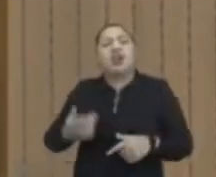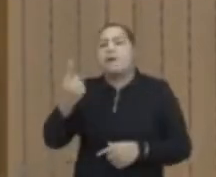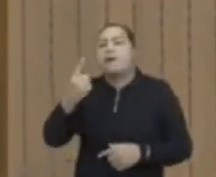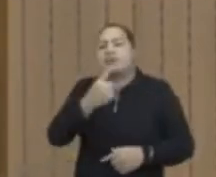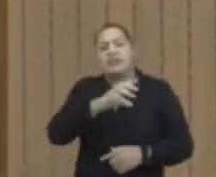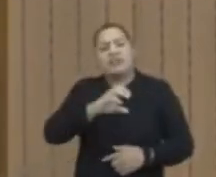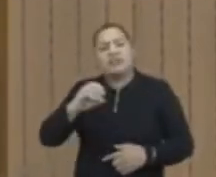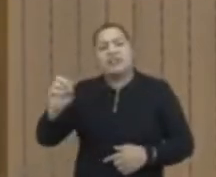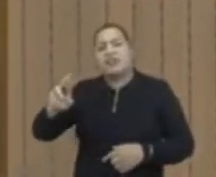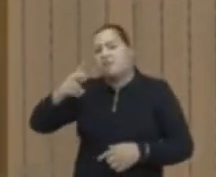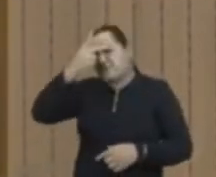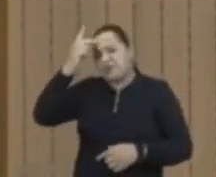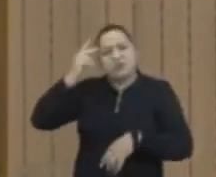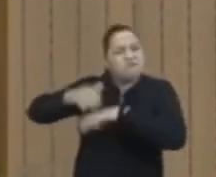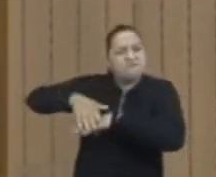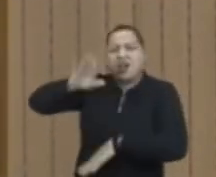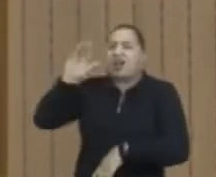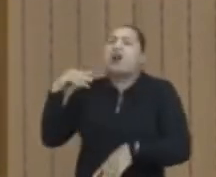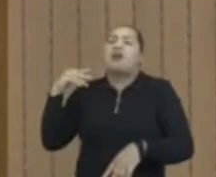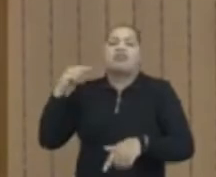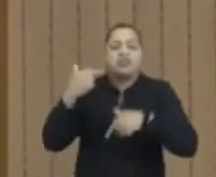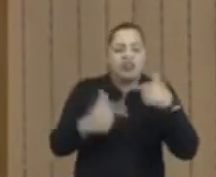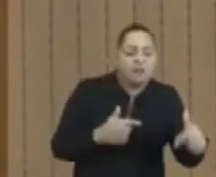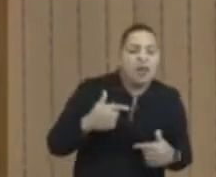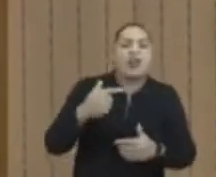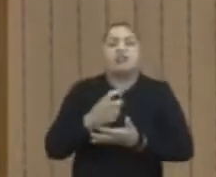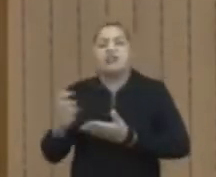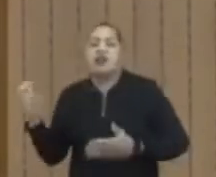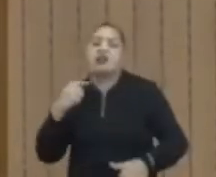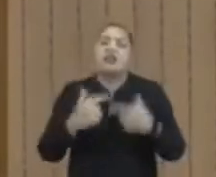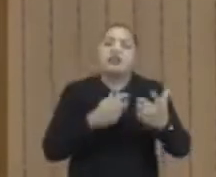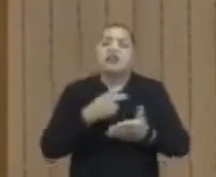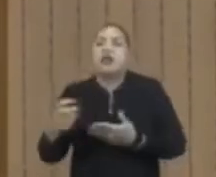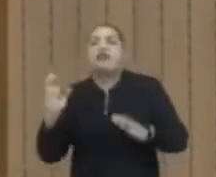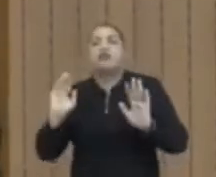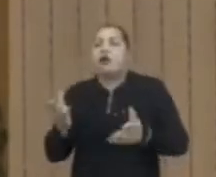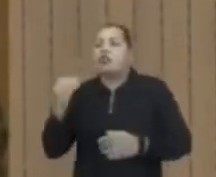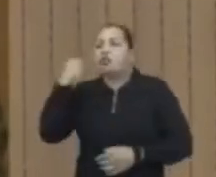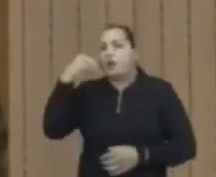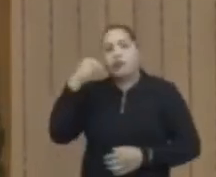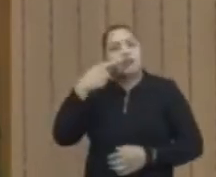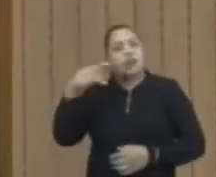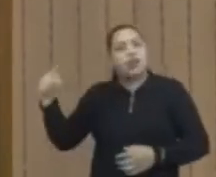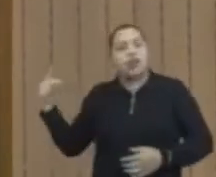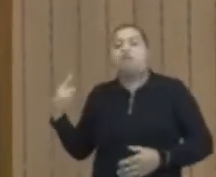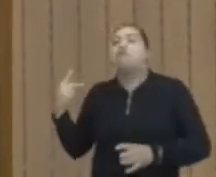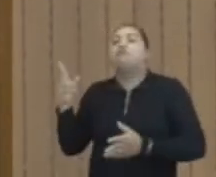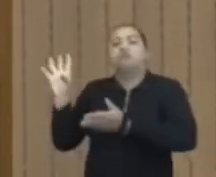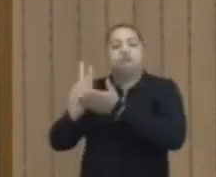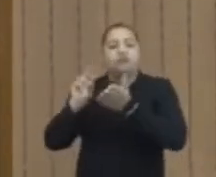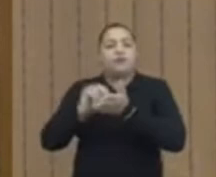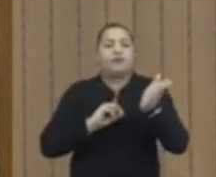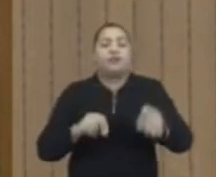puderam trabalhar, se esforçar e dar essa informação e essa experiência, né? Cada um